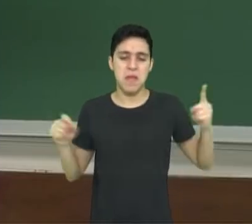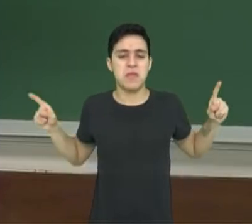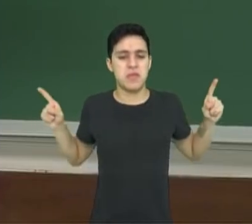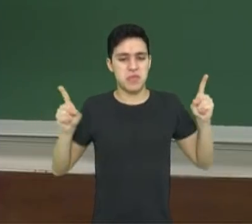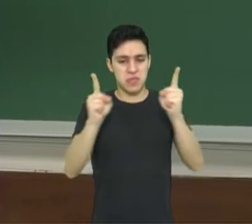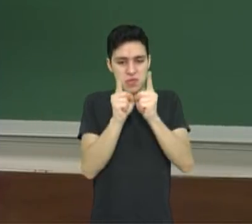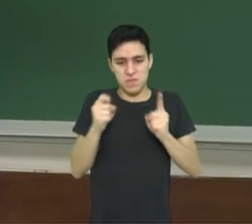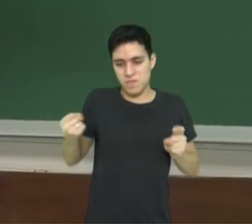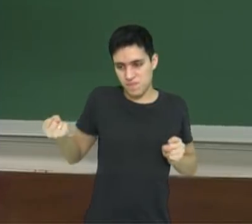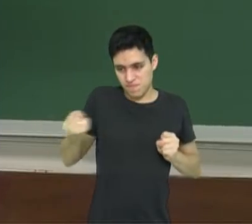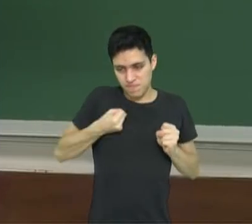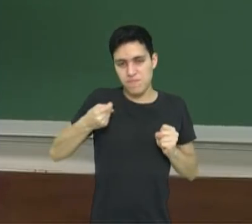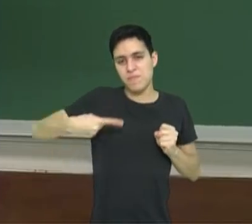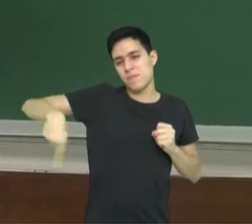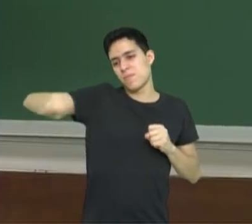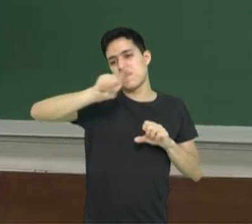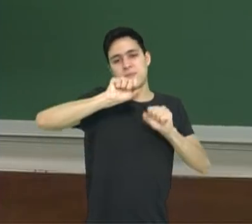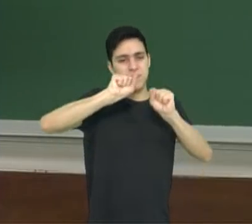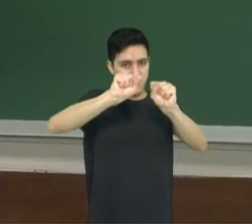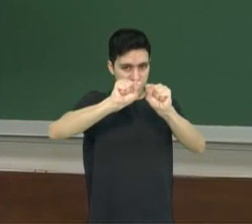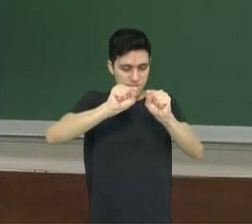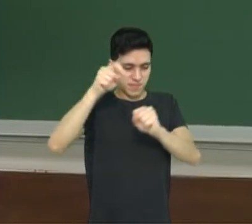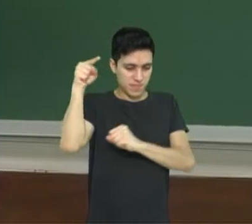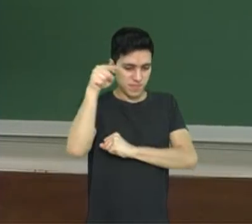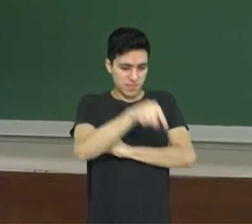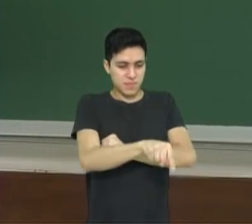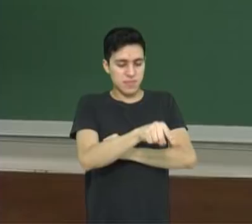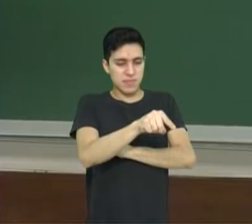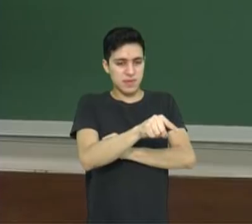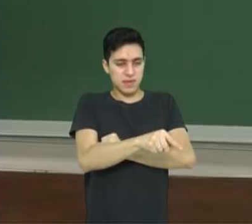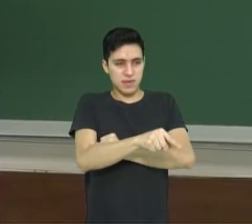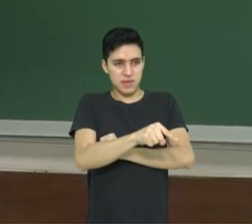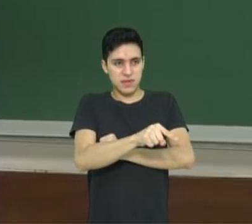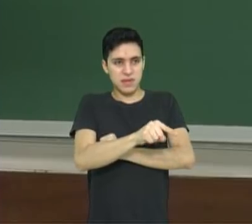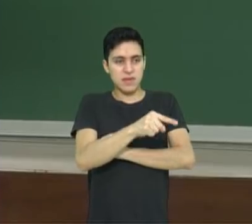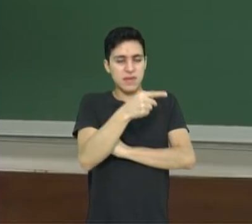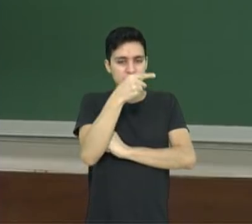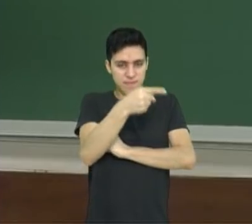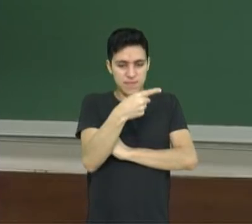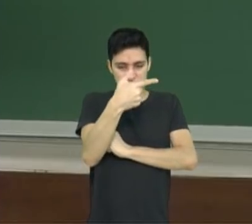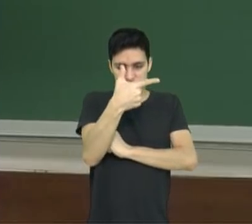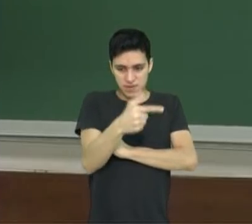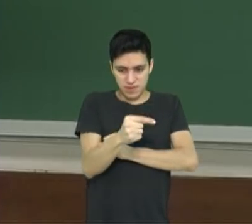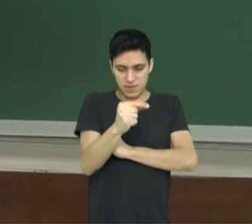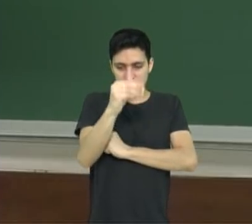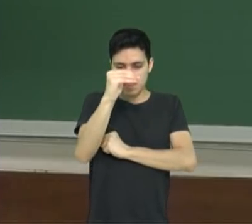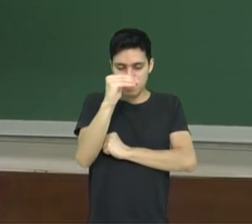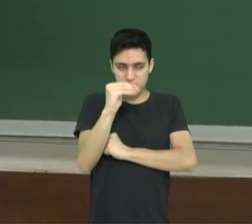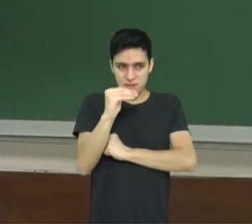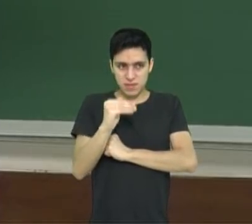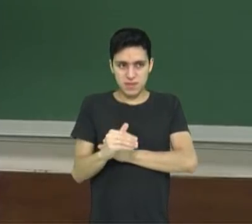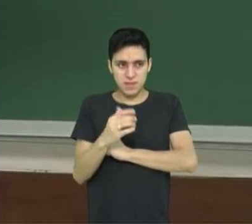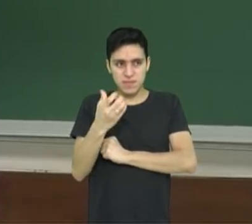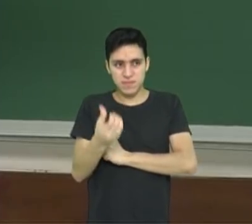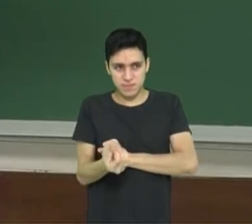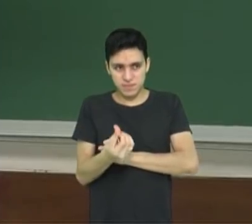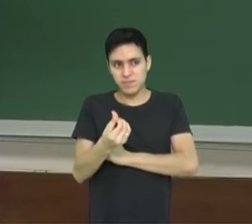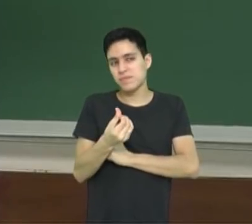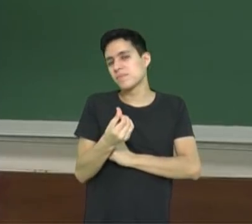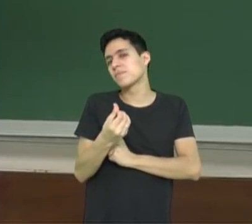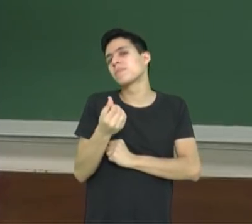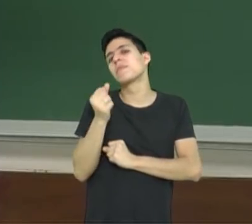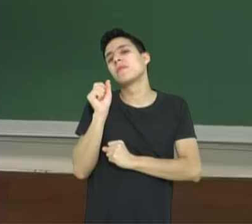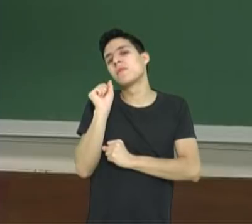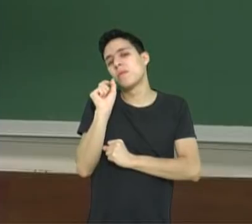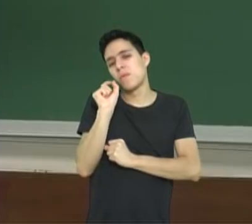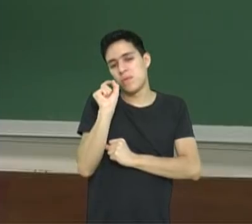Menores os números. Então, o que você pode fazer com esse menos 20 sobre 6, ou menos 20 sextos?